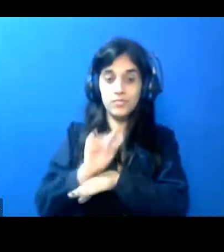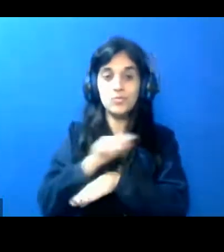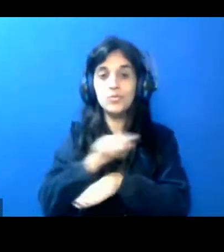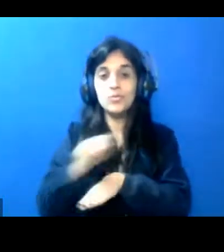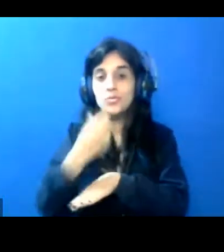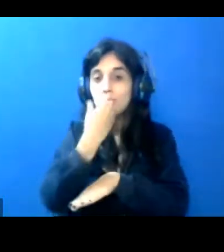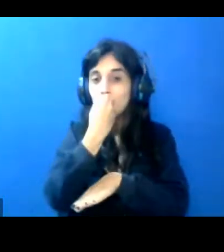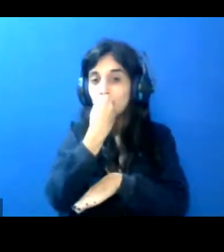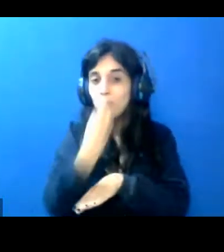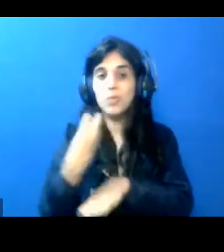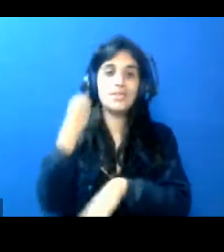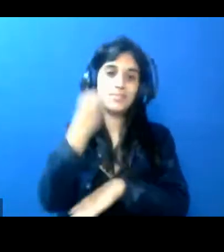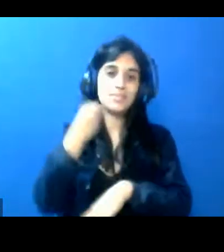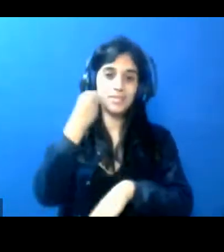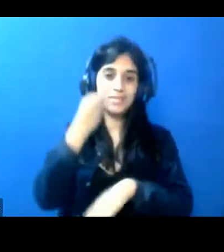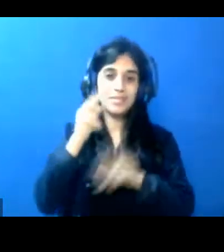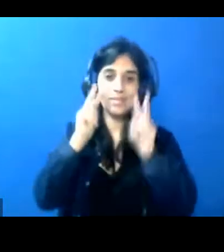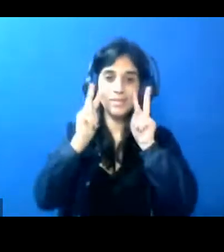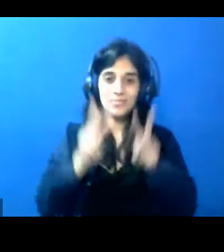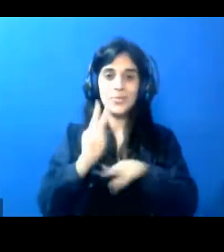ótima experiência de visita.